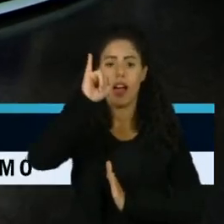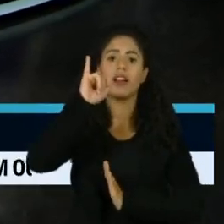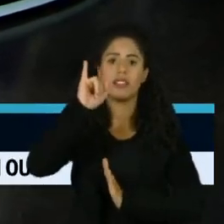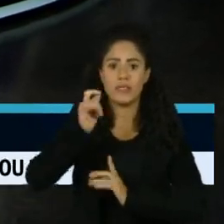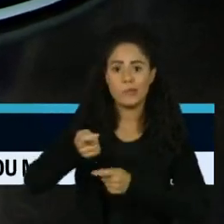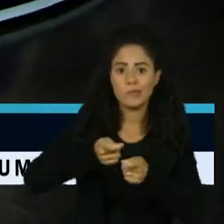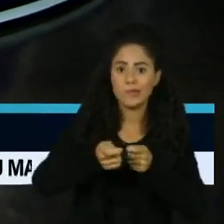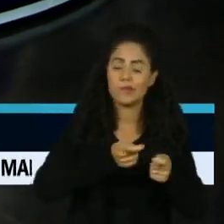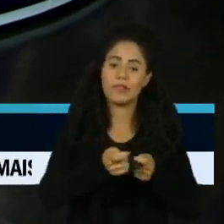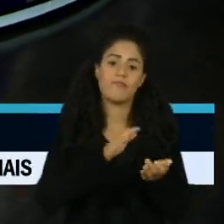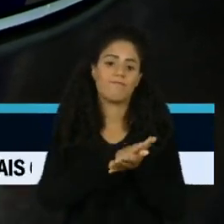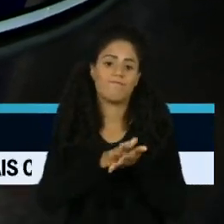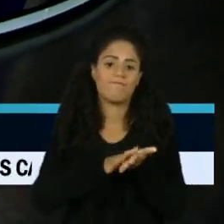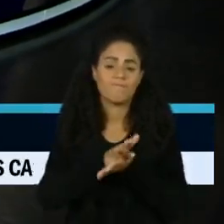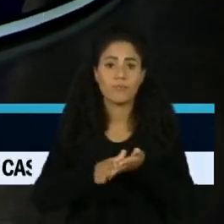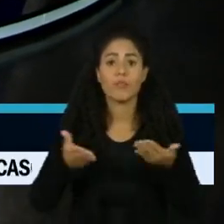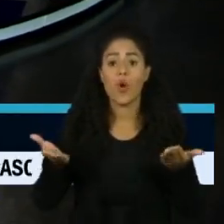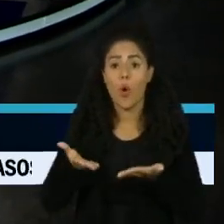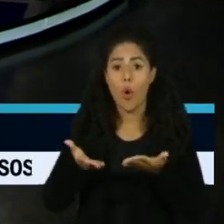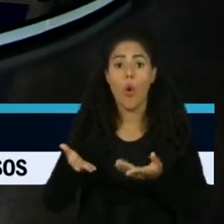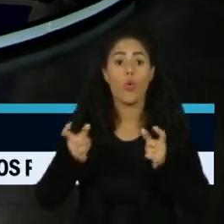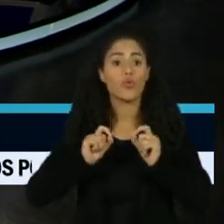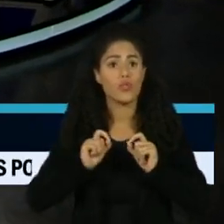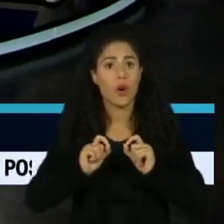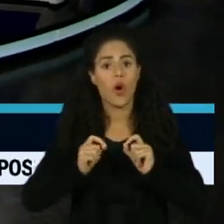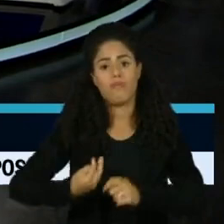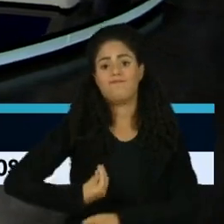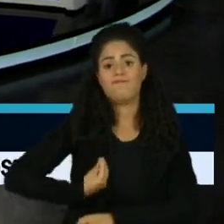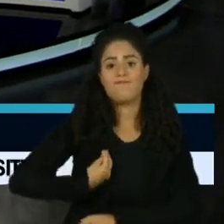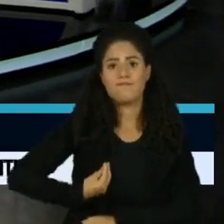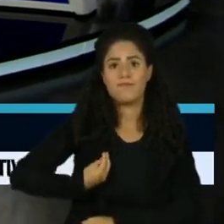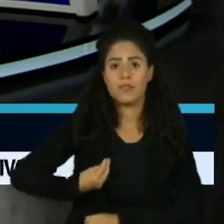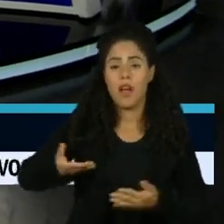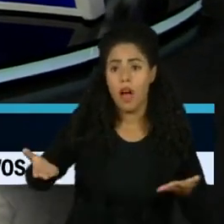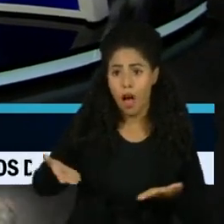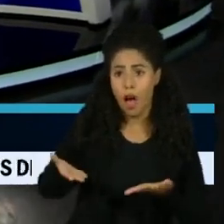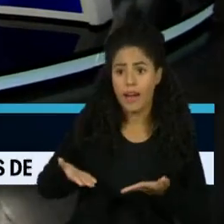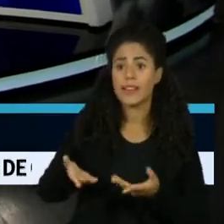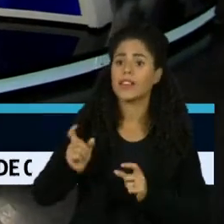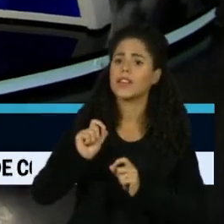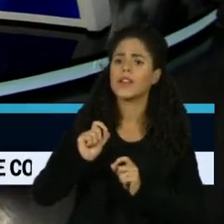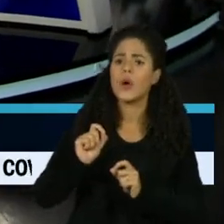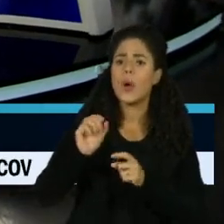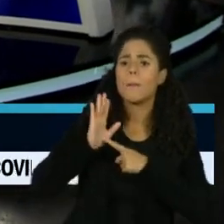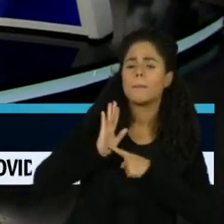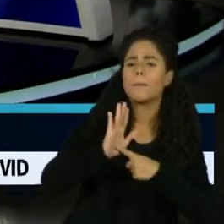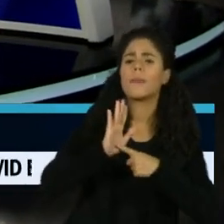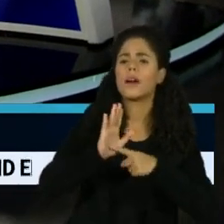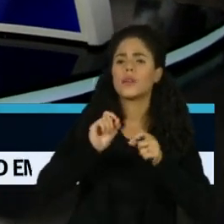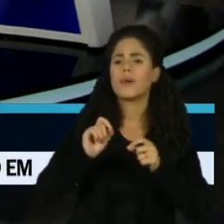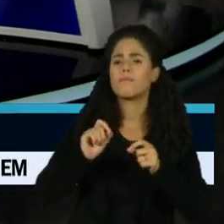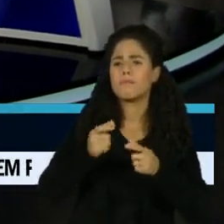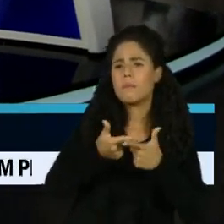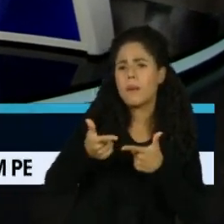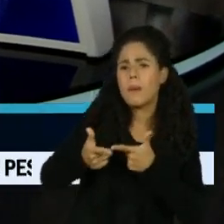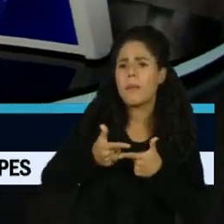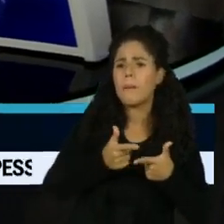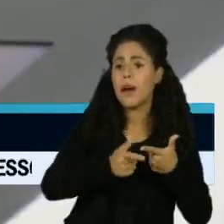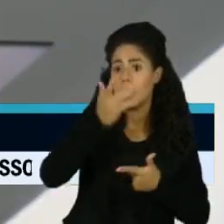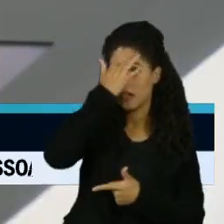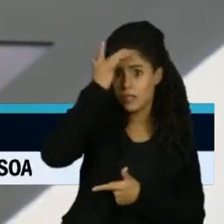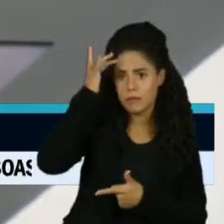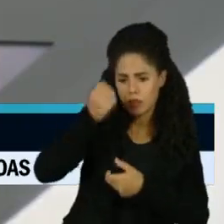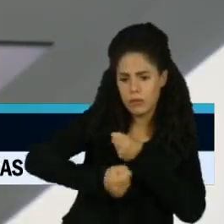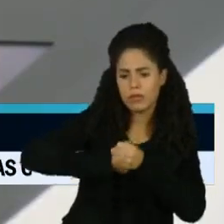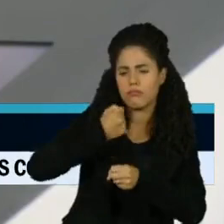que incontornável né a gente tá vivendo é só para terminar a gente tá vivendo tava comentando aqui no ES é uma situação que muitas pessoas viveram na década